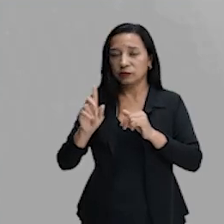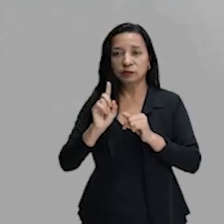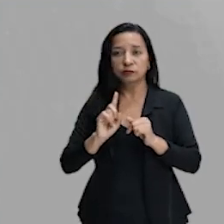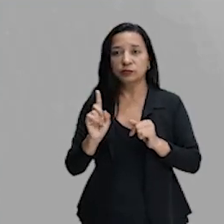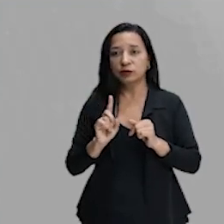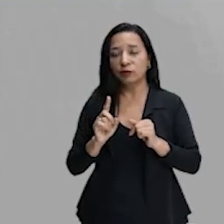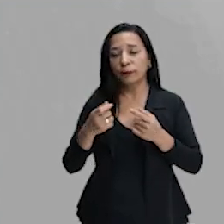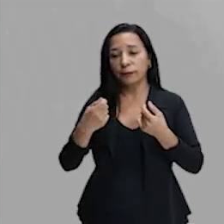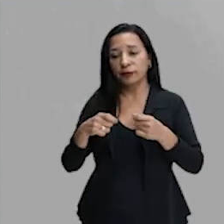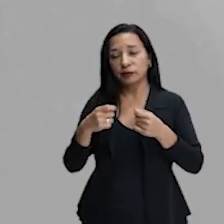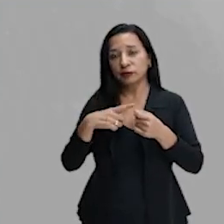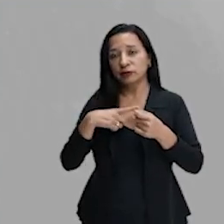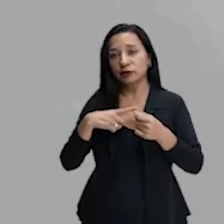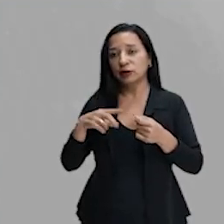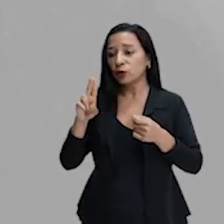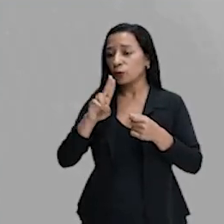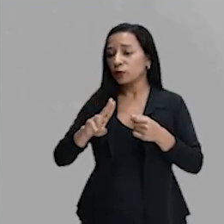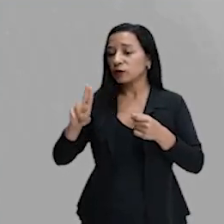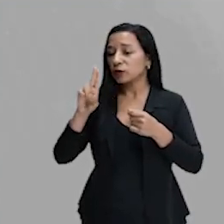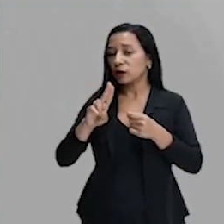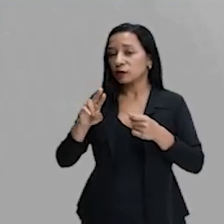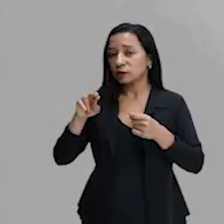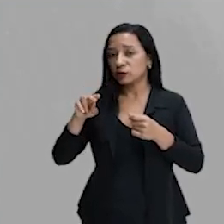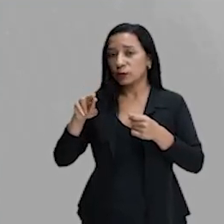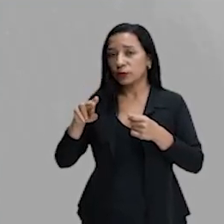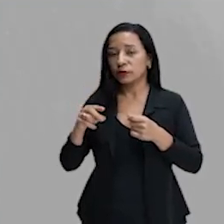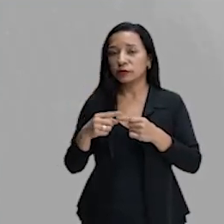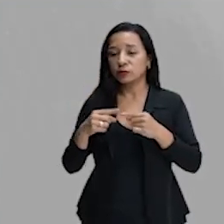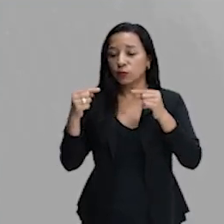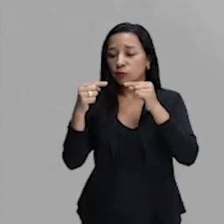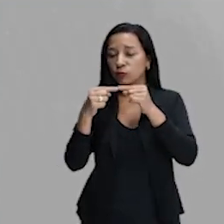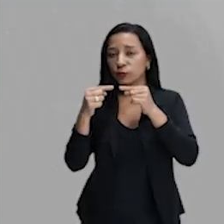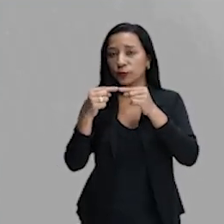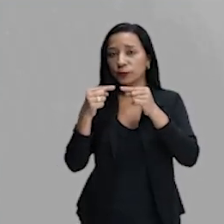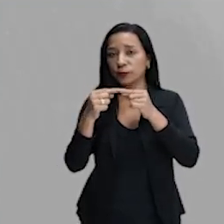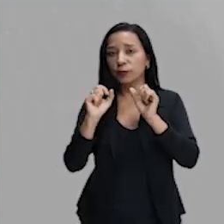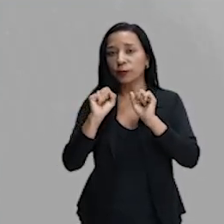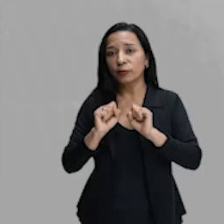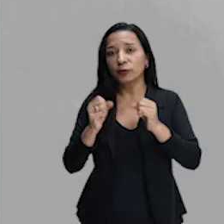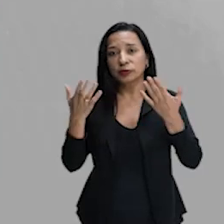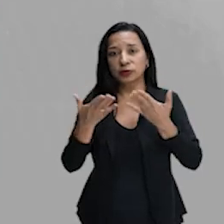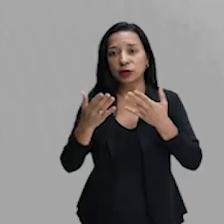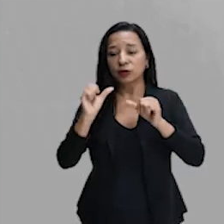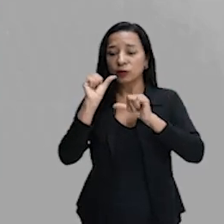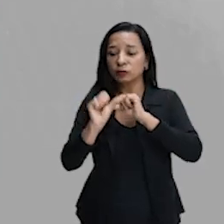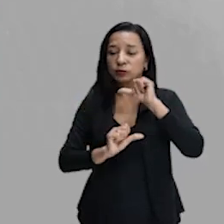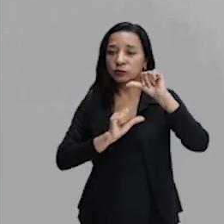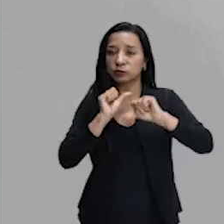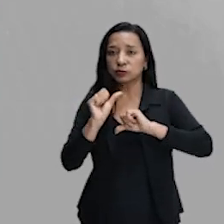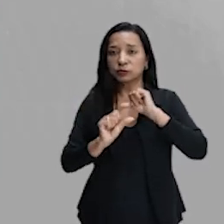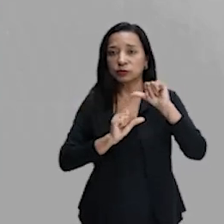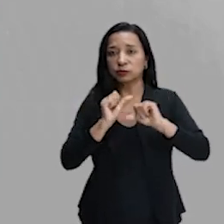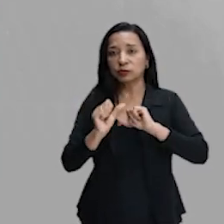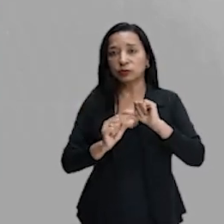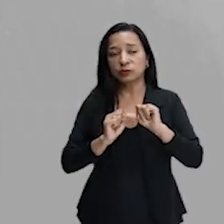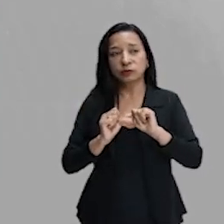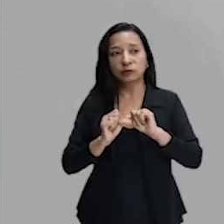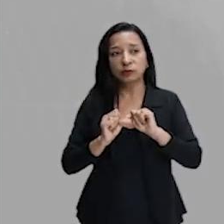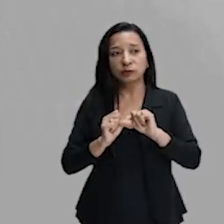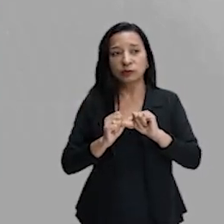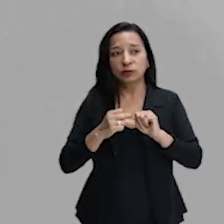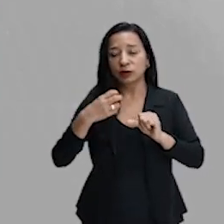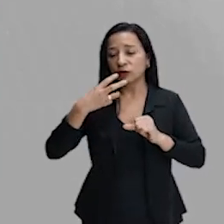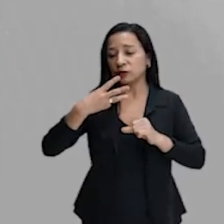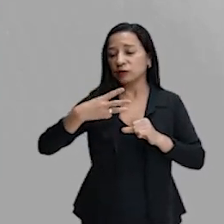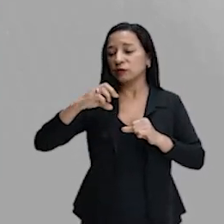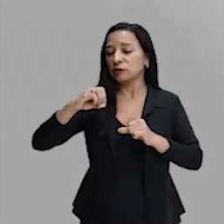est na mesma unidade de medida tá então você pode logo já de imediato transformar esse 30